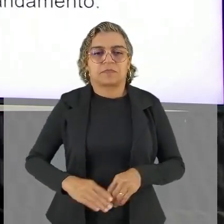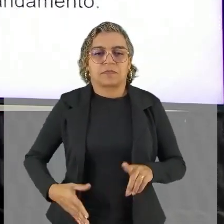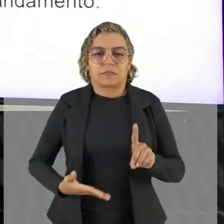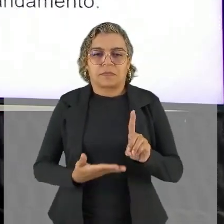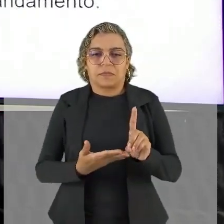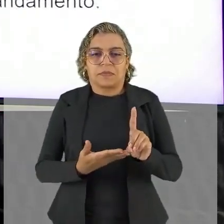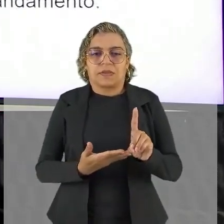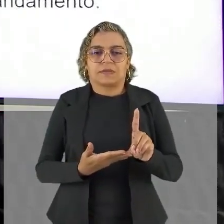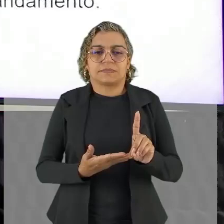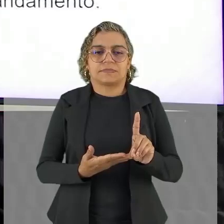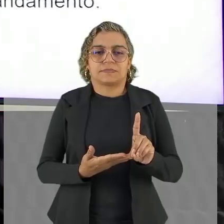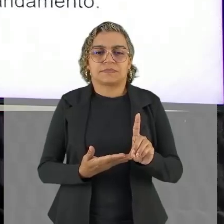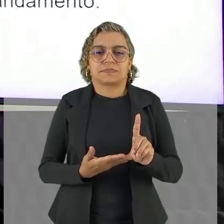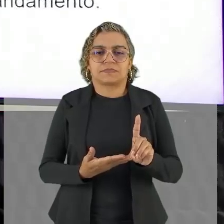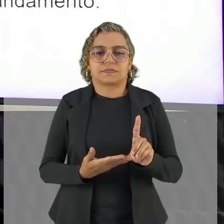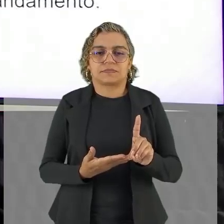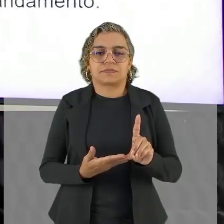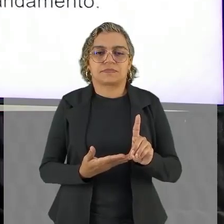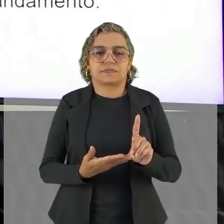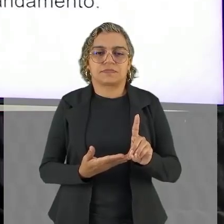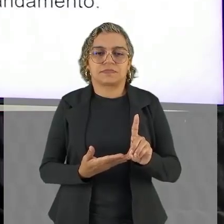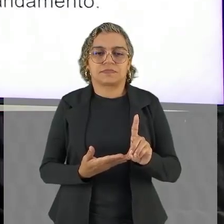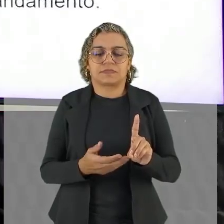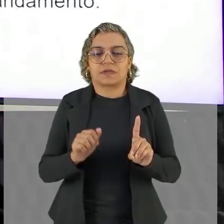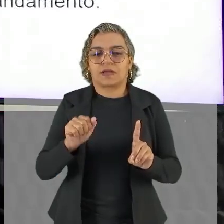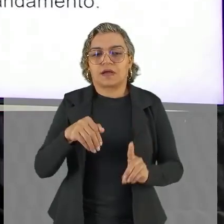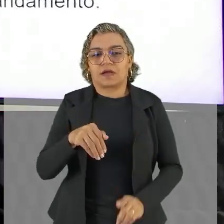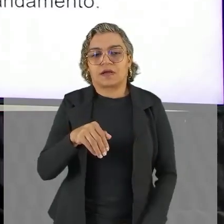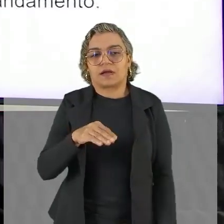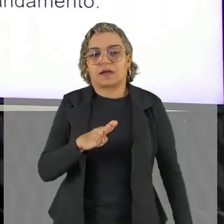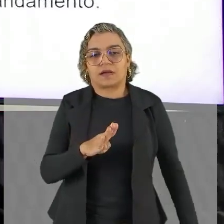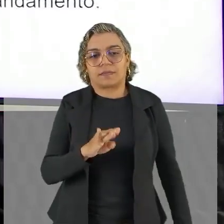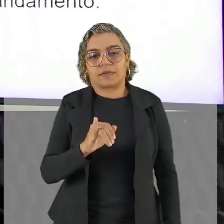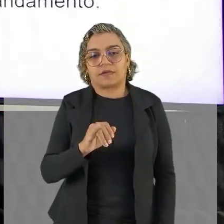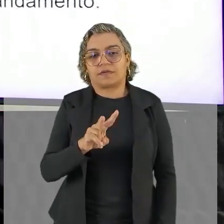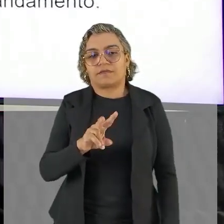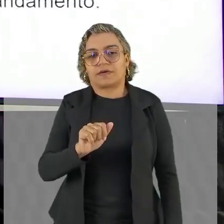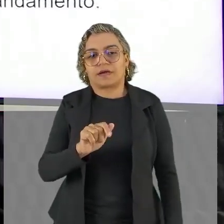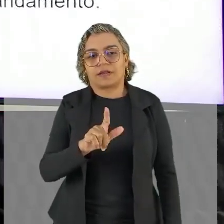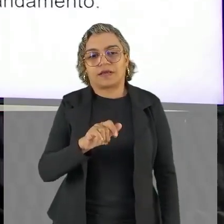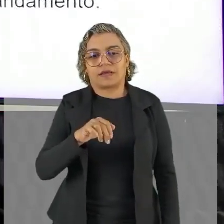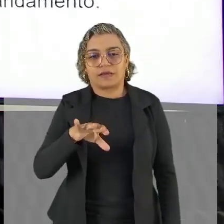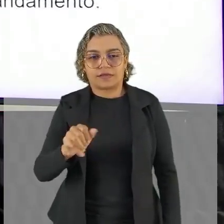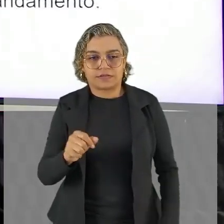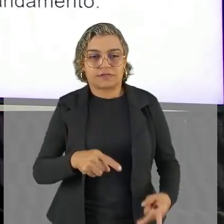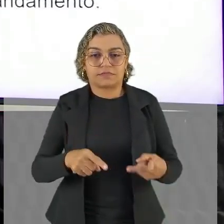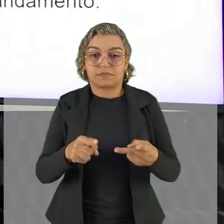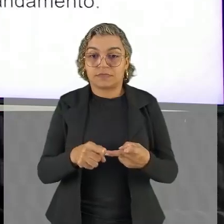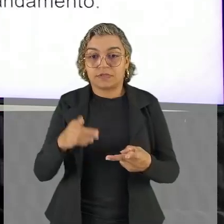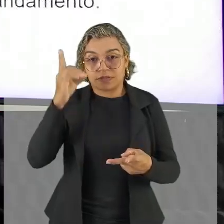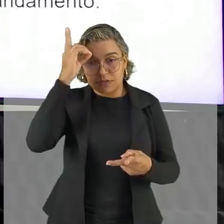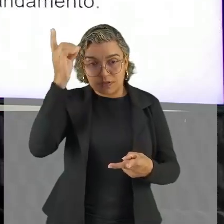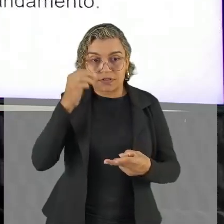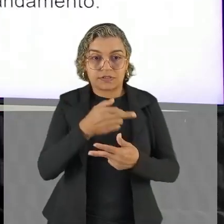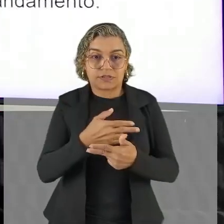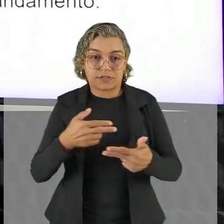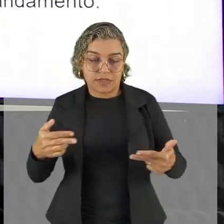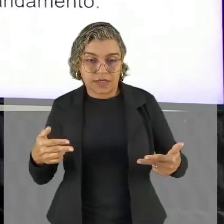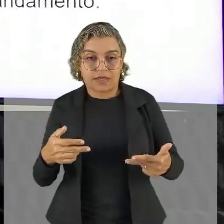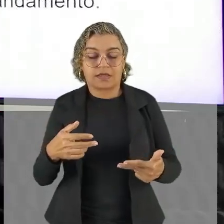Ambivalência no emprego das palavras, ou seja, eu tenho mais de um significado, e ideias de